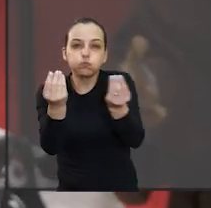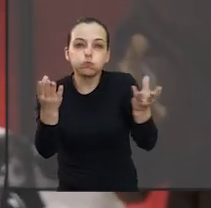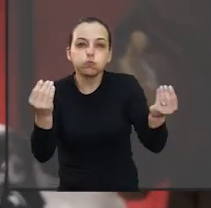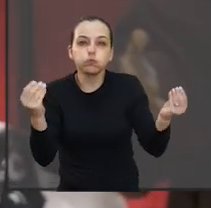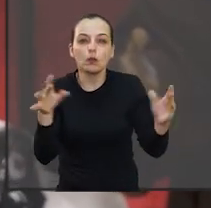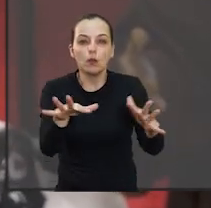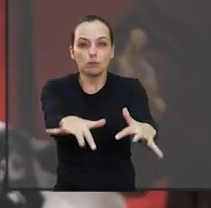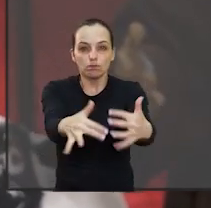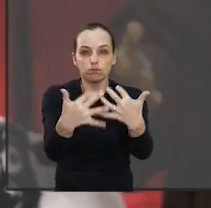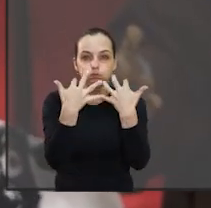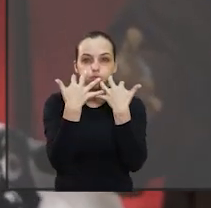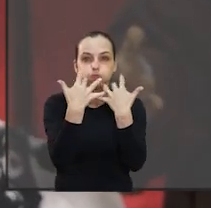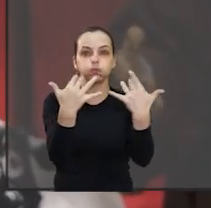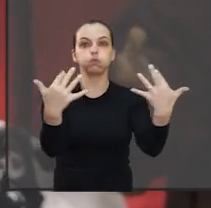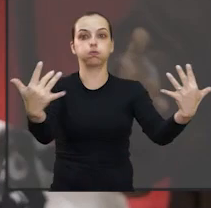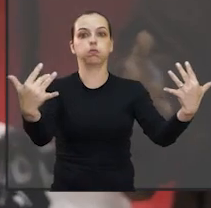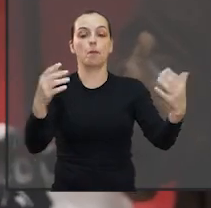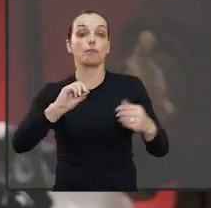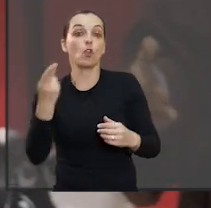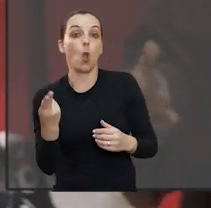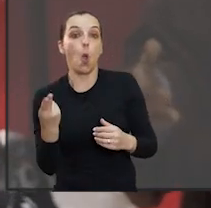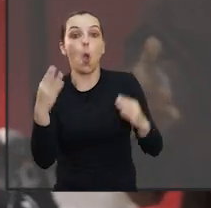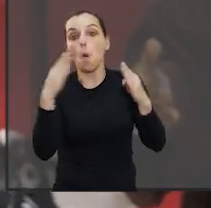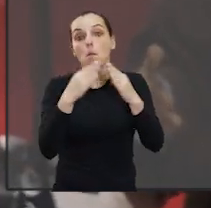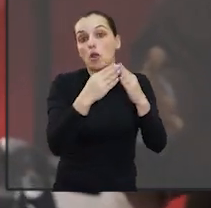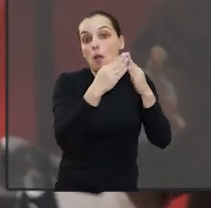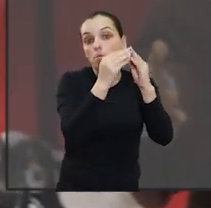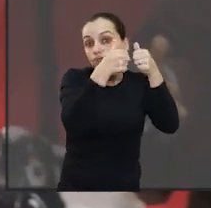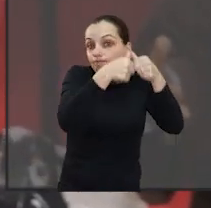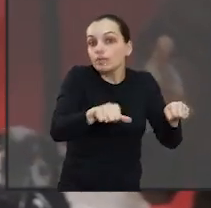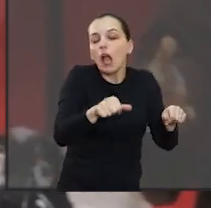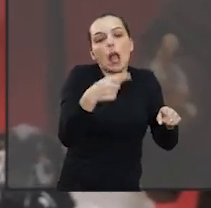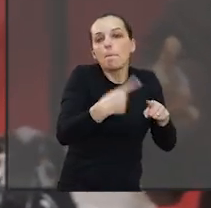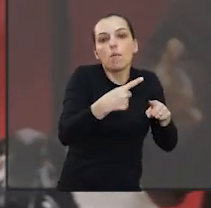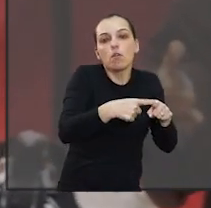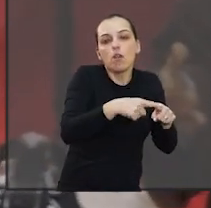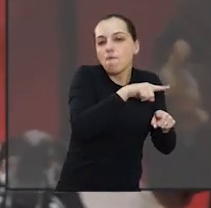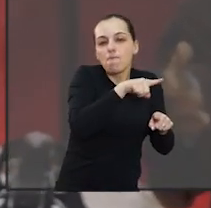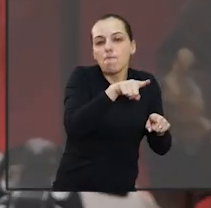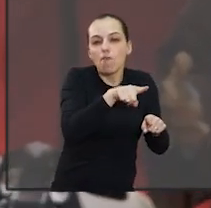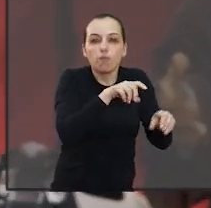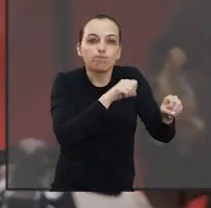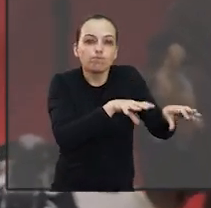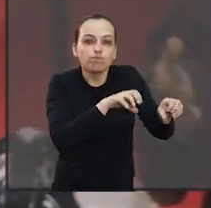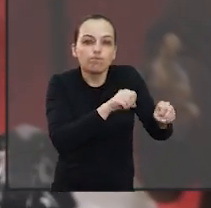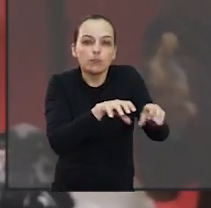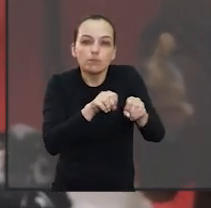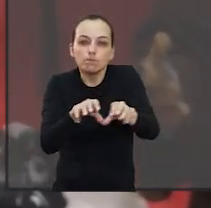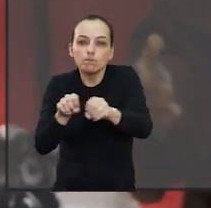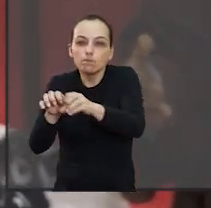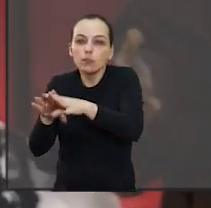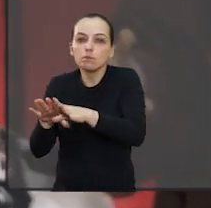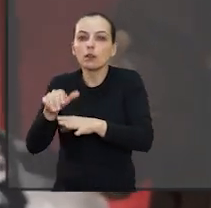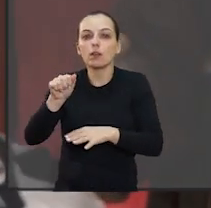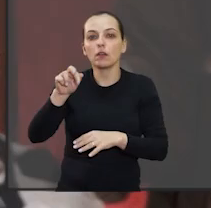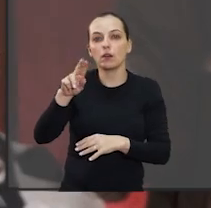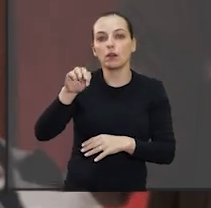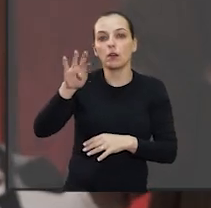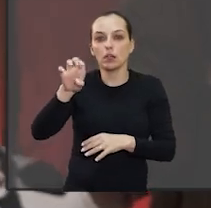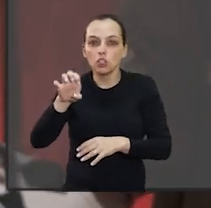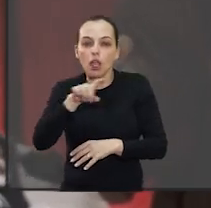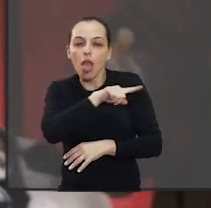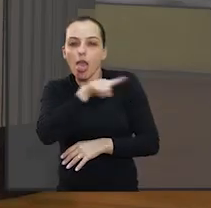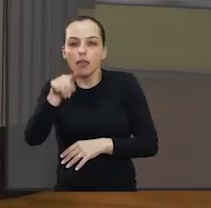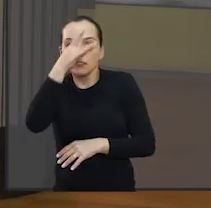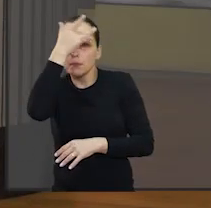gente, ou você faz como a gente, como eu, que resolve ficar na cidade e tentar transformar a